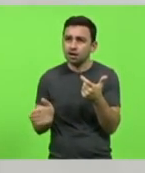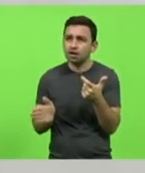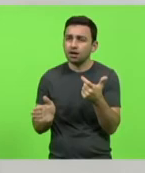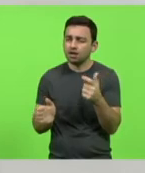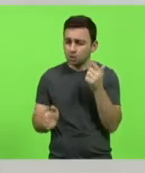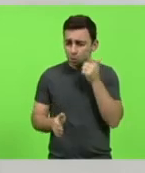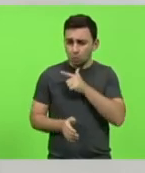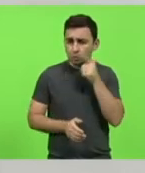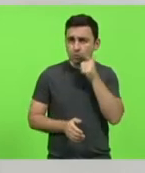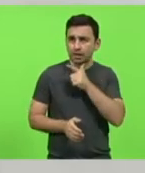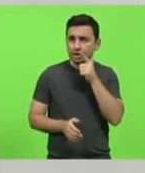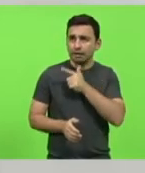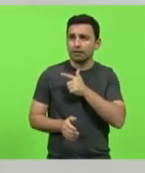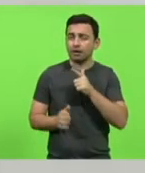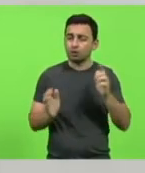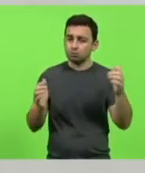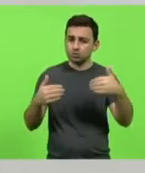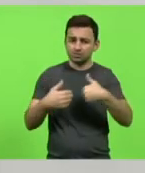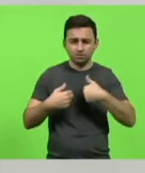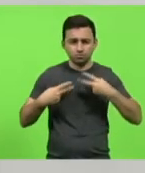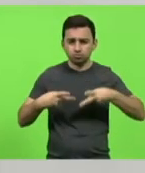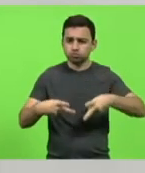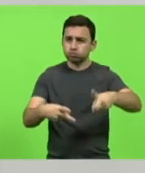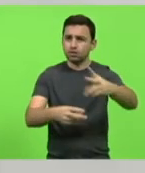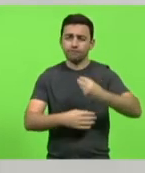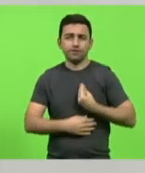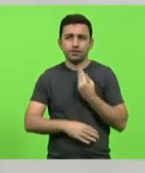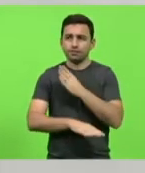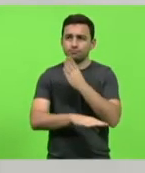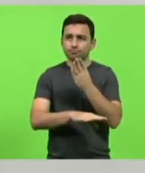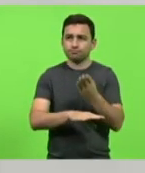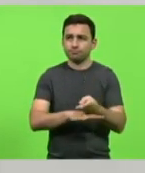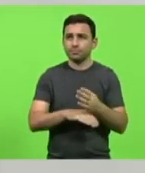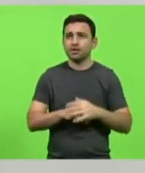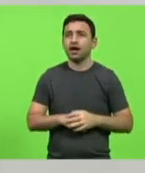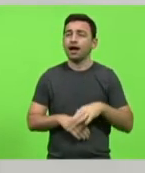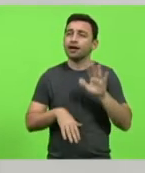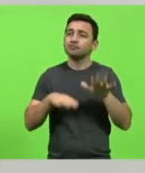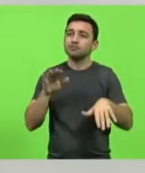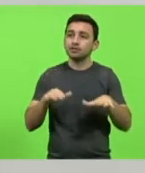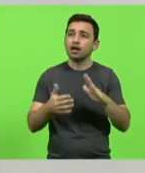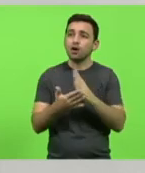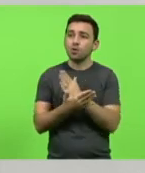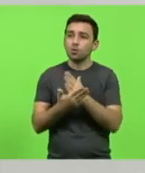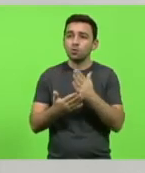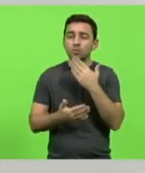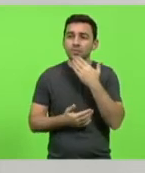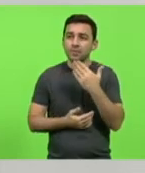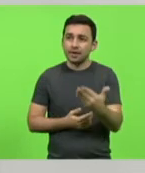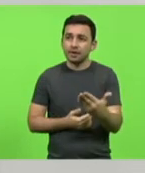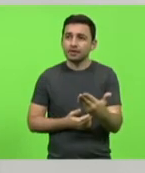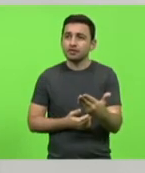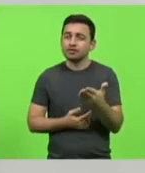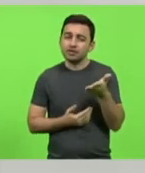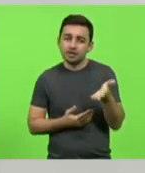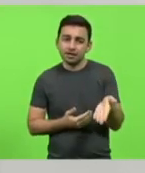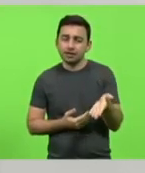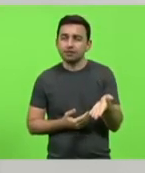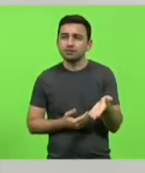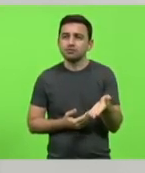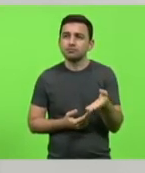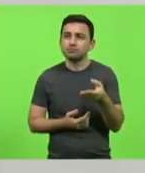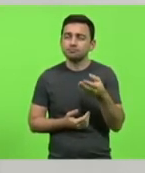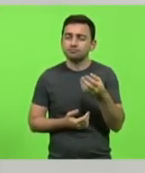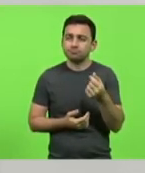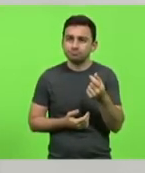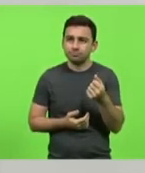vida. E aí, volta e meia, alguém pede para receber aquela família, aquele autista, um benefício,